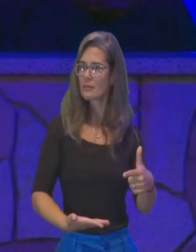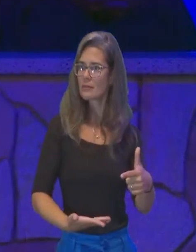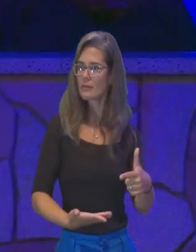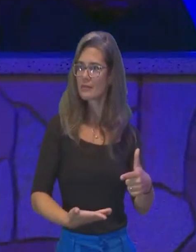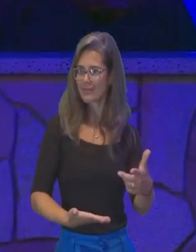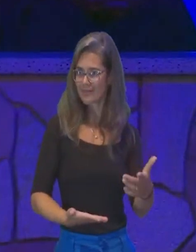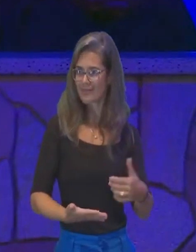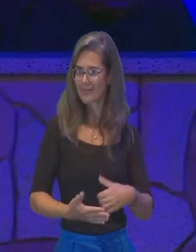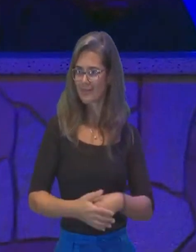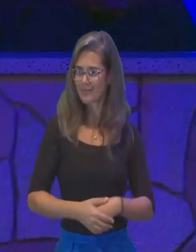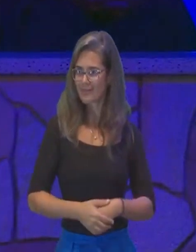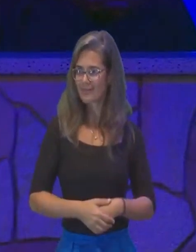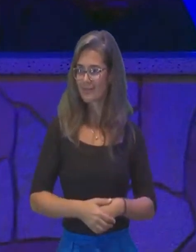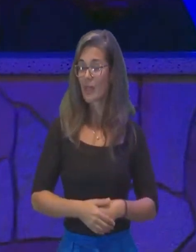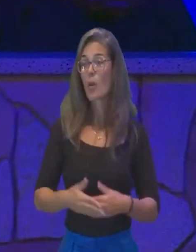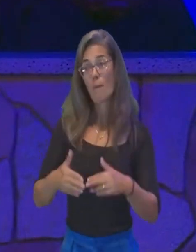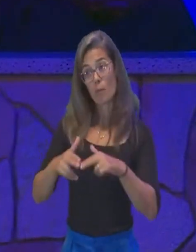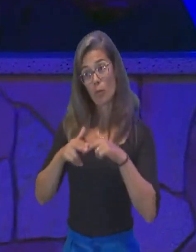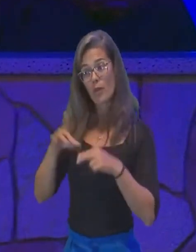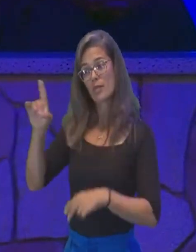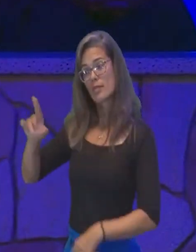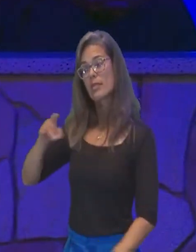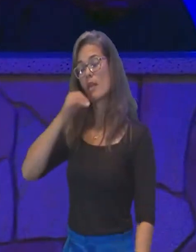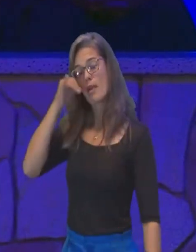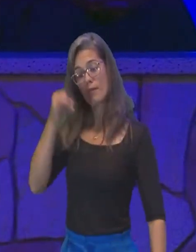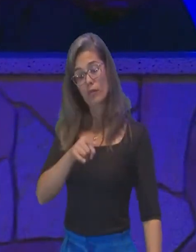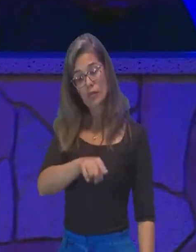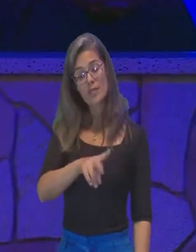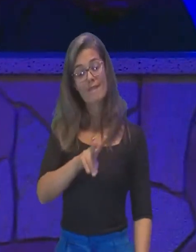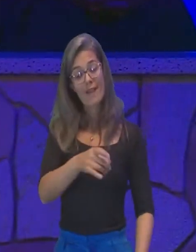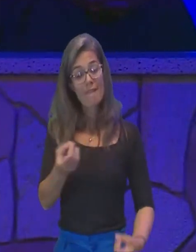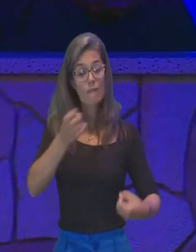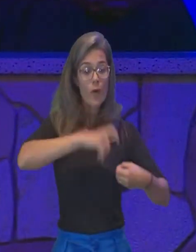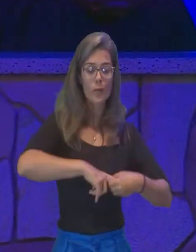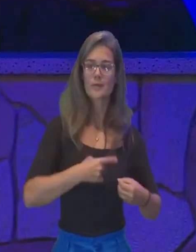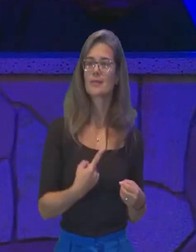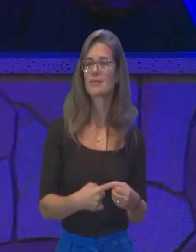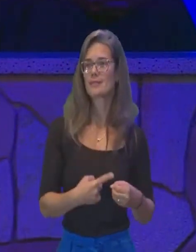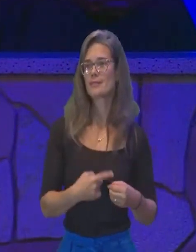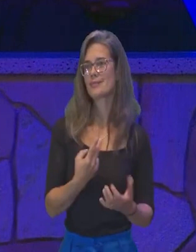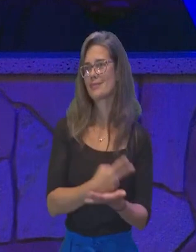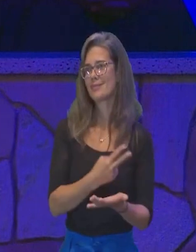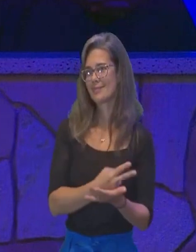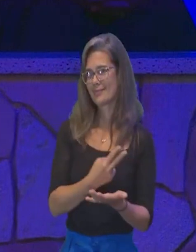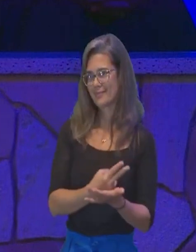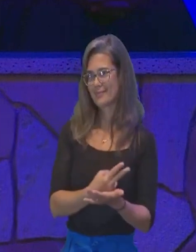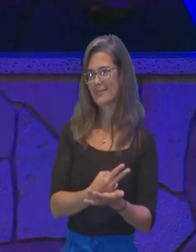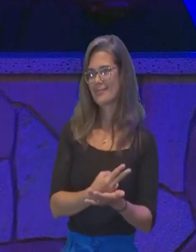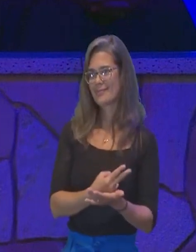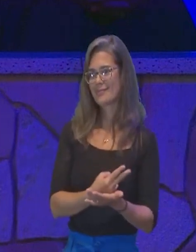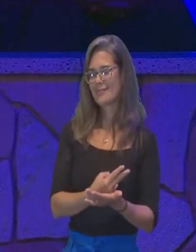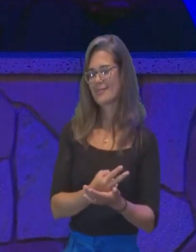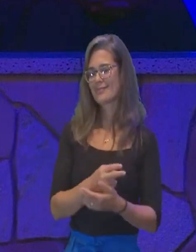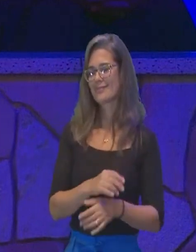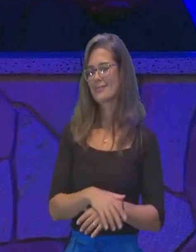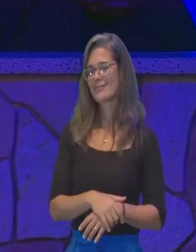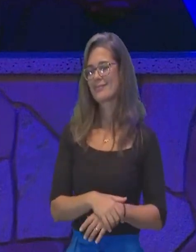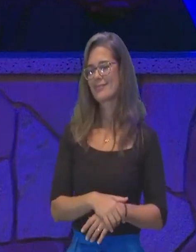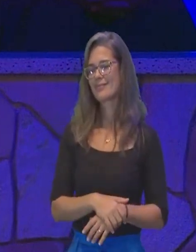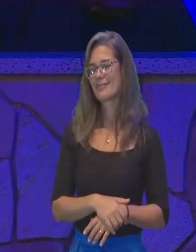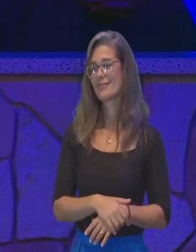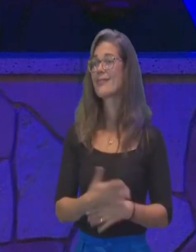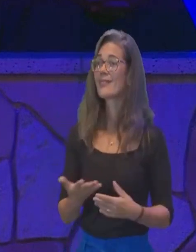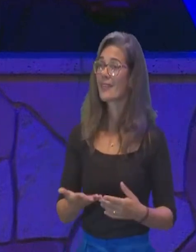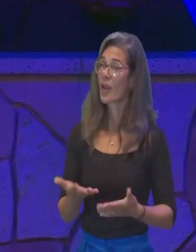neste tratamento, por fim, ele teve uma grande notícia. O profeta não estava